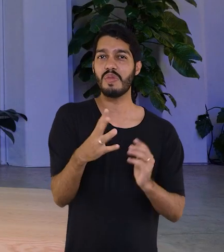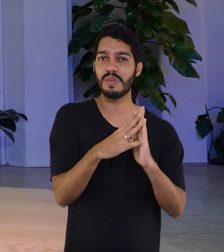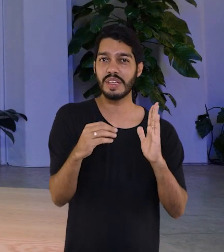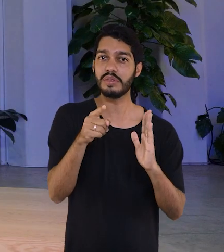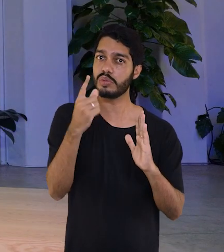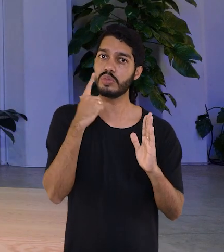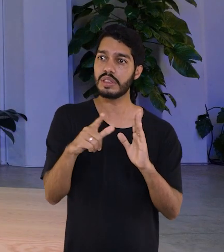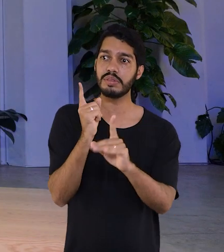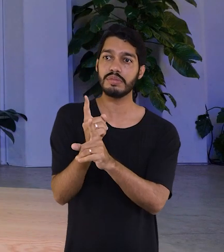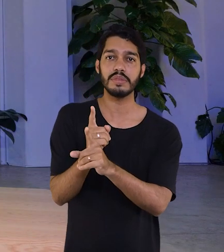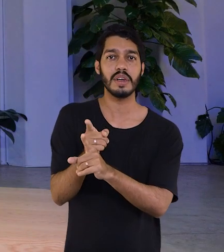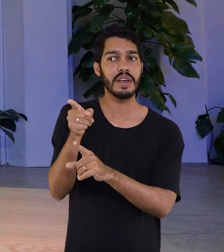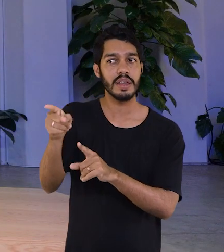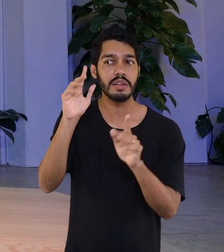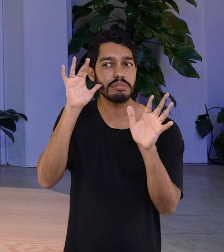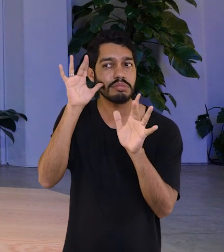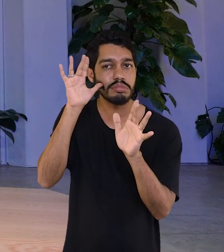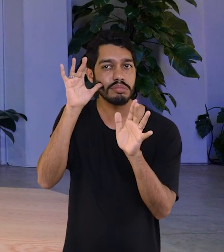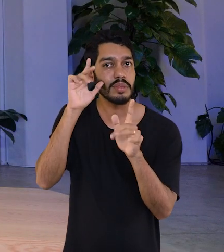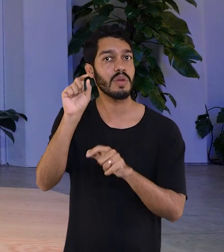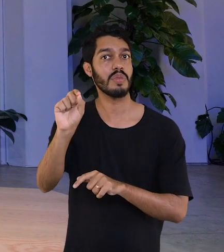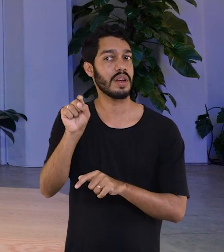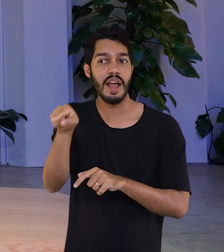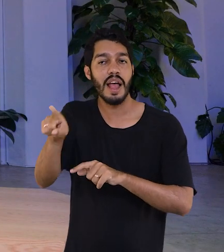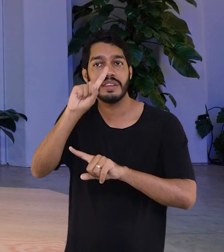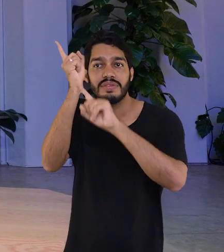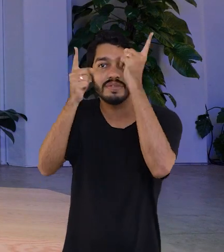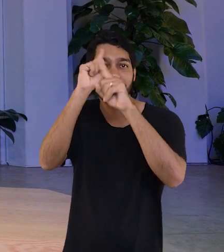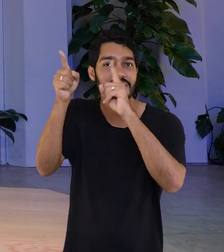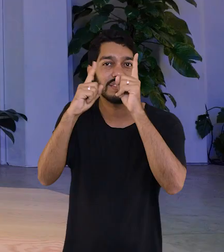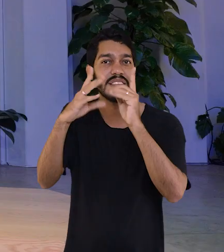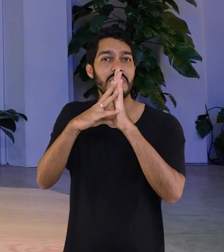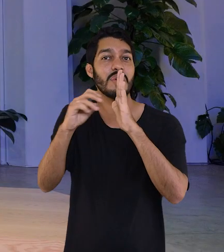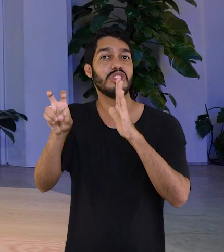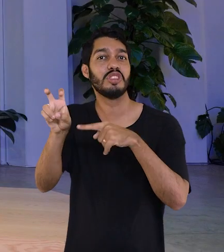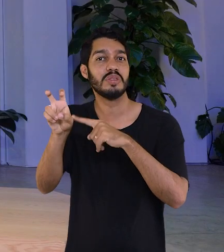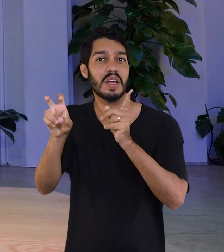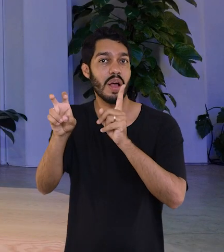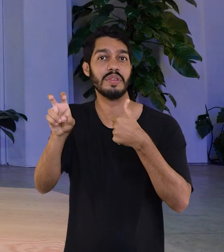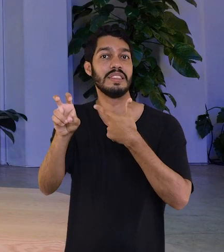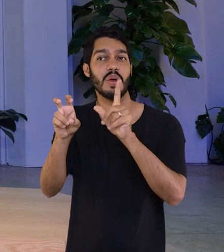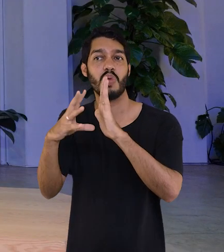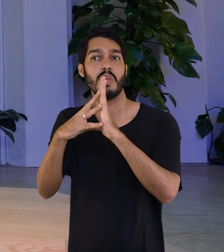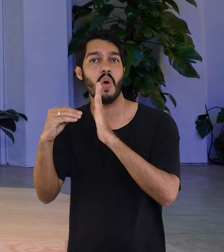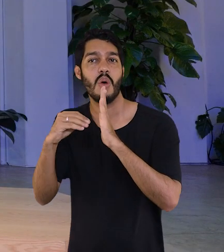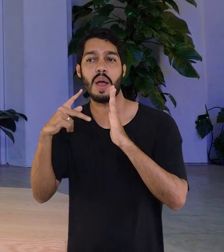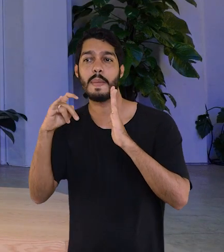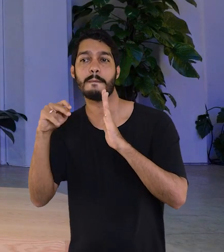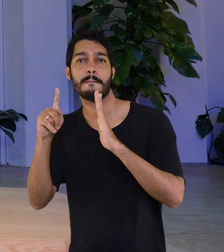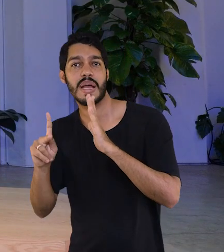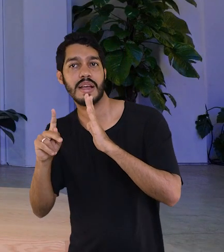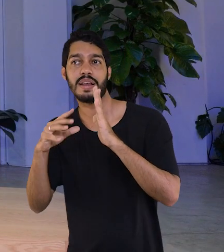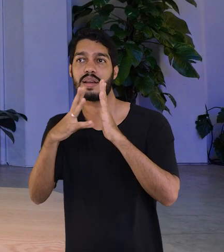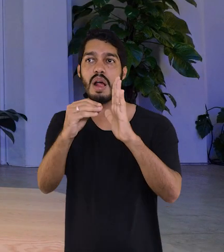vocês usarem o modelo, o thinking, né, você consegue ver na íntegra o que ele está pensando antes de te responder. Né? Não é o modelo 5, né? Você clica lá no